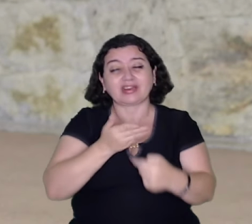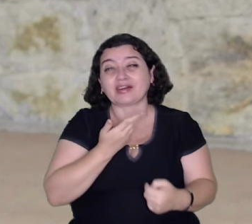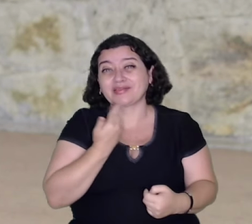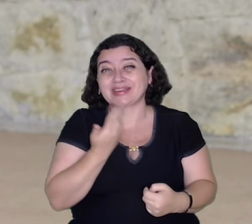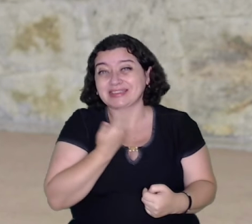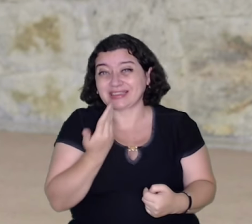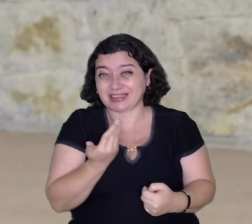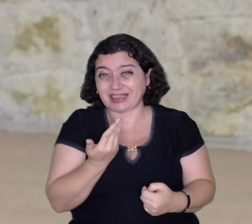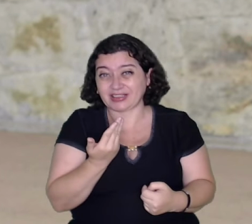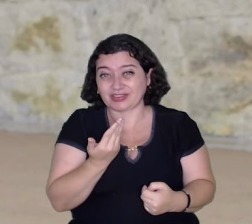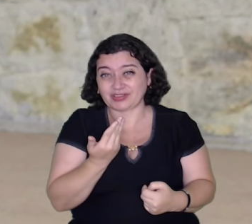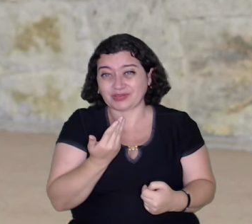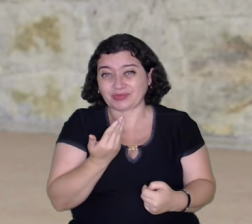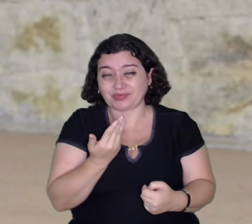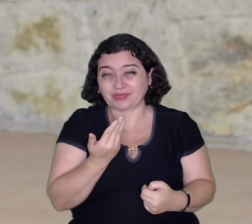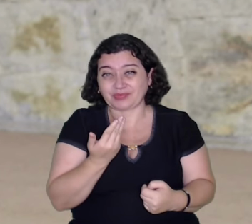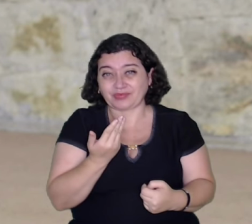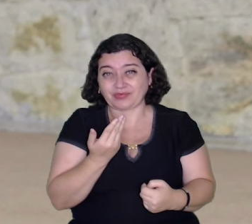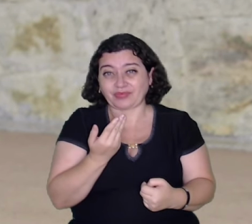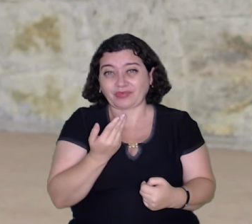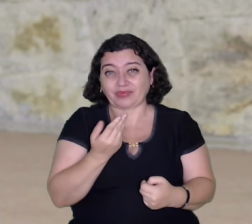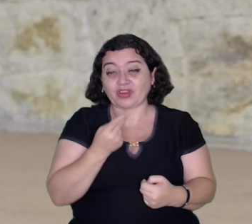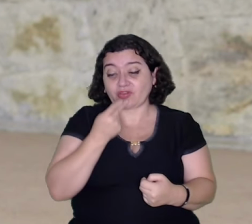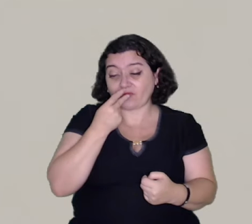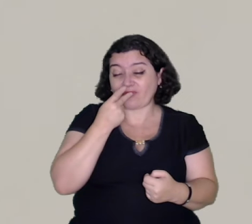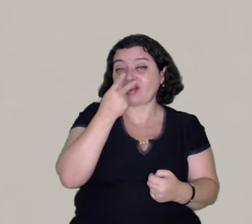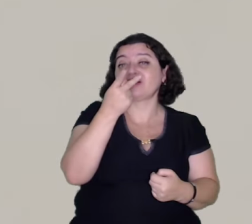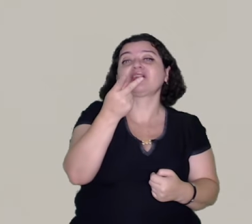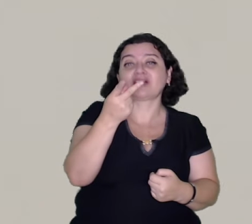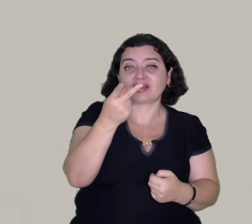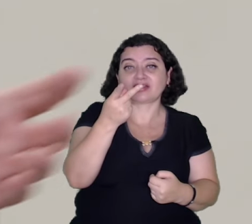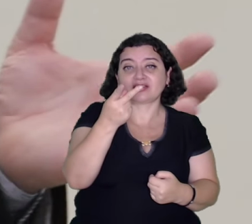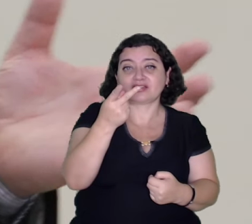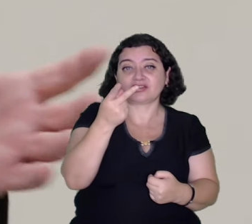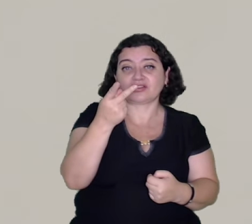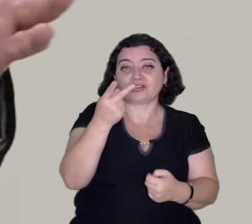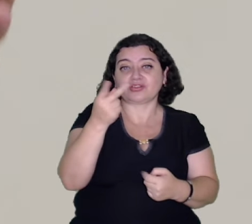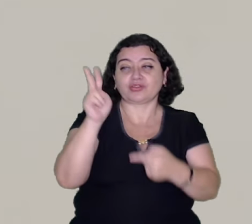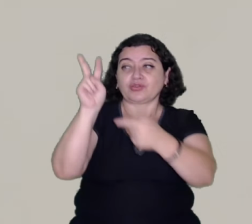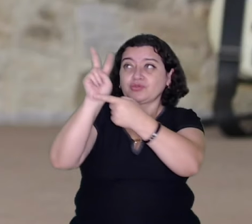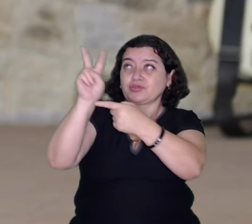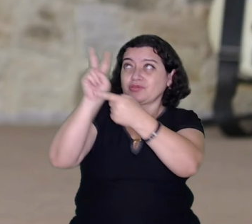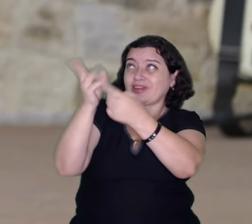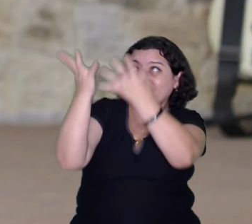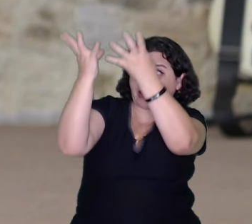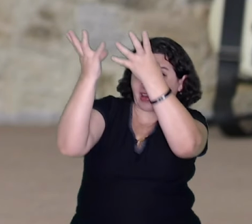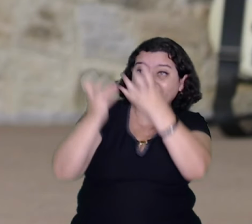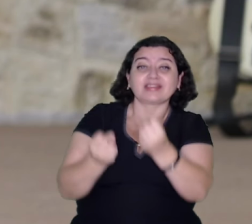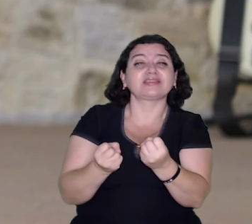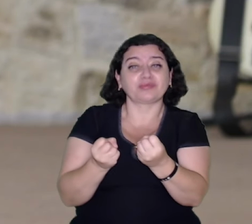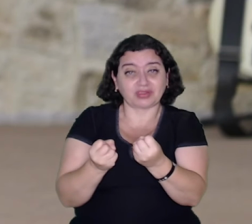facilidade de se declarar os cuidados que temos recebido,